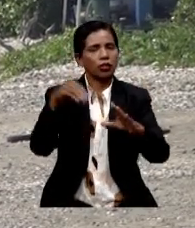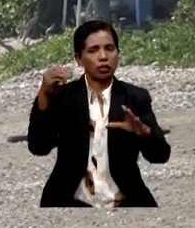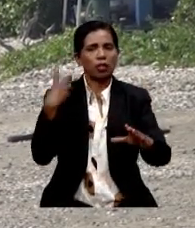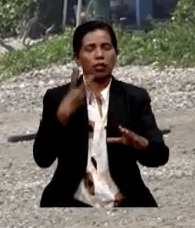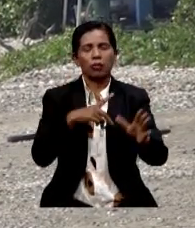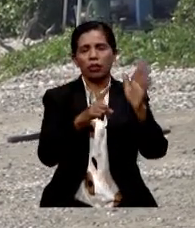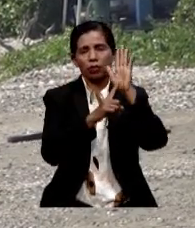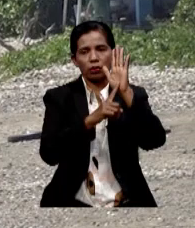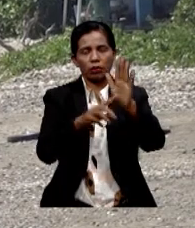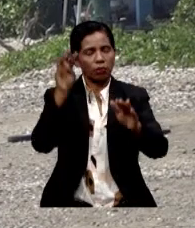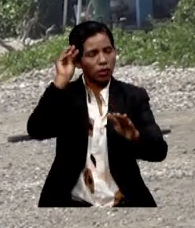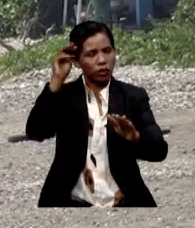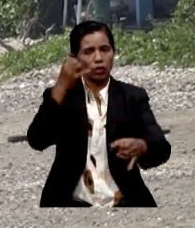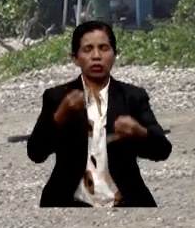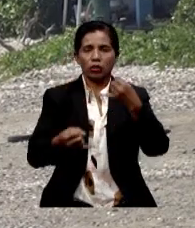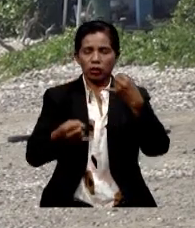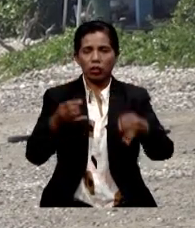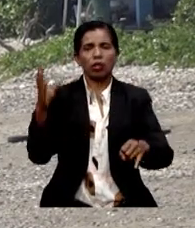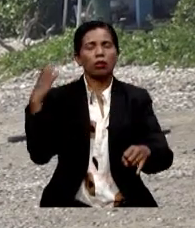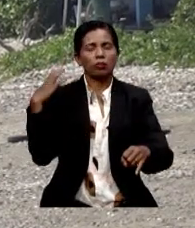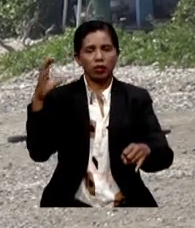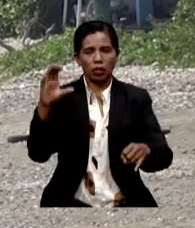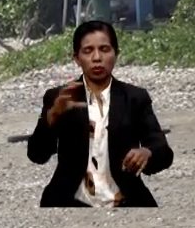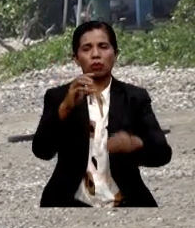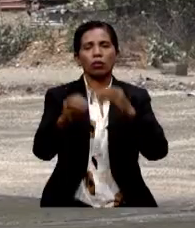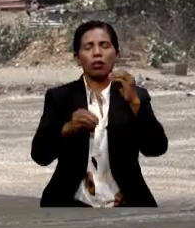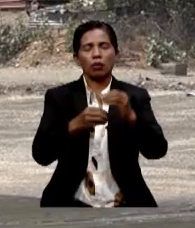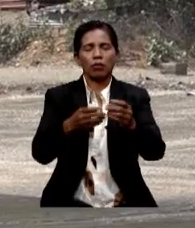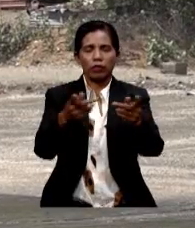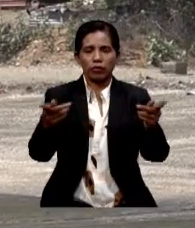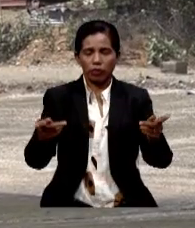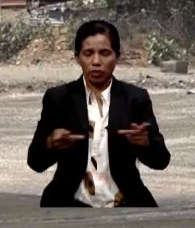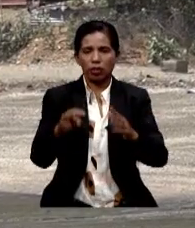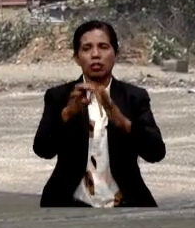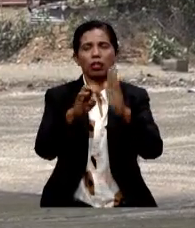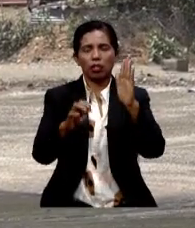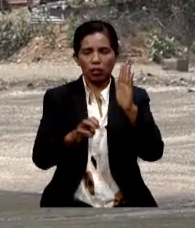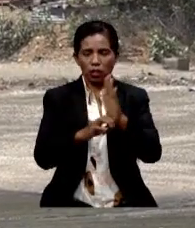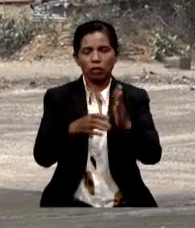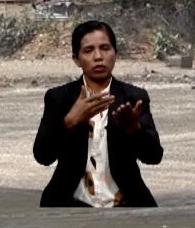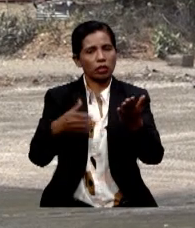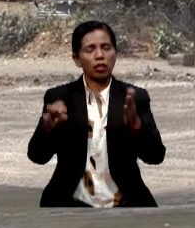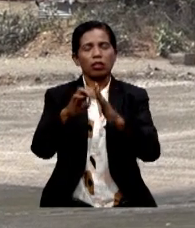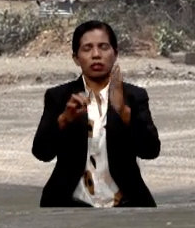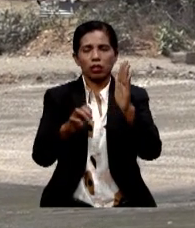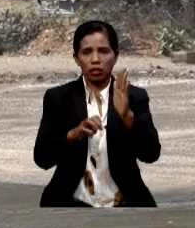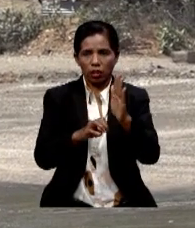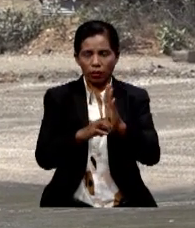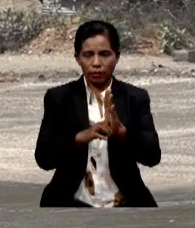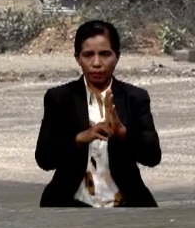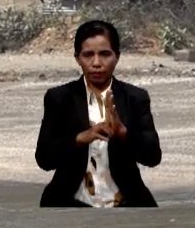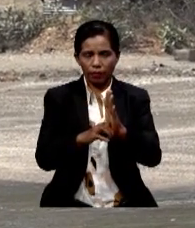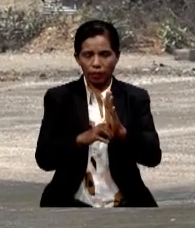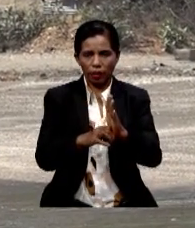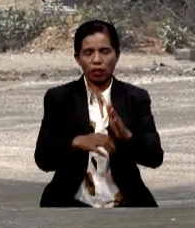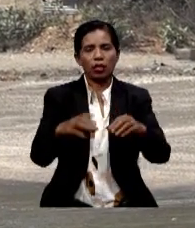atoba ao Ministério da Justiça. Também competência para arrendamento, competência para gestão patrimônio Estado nem, né? Lili imóveis